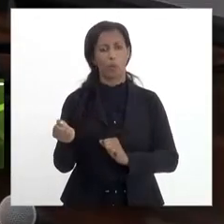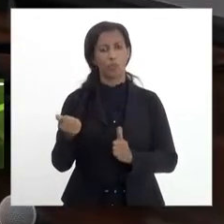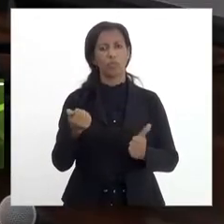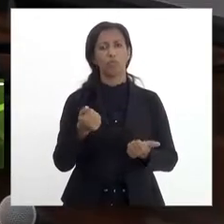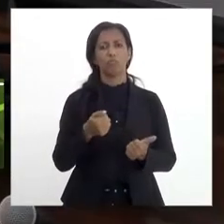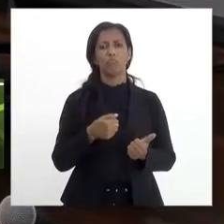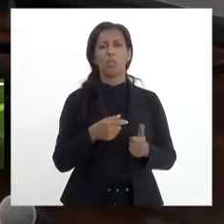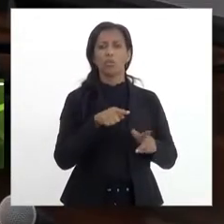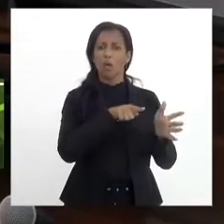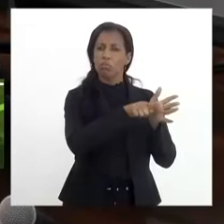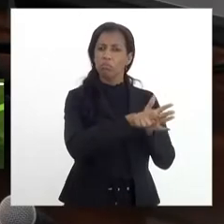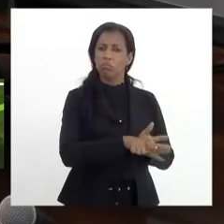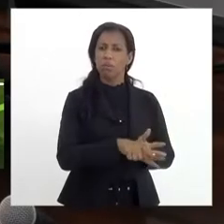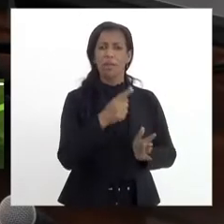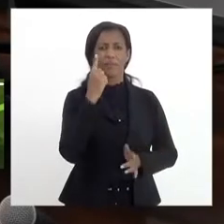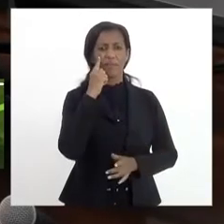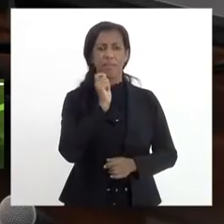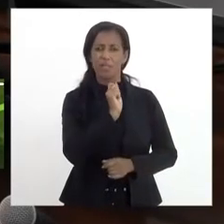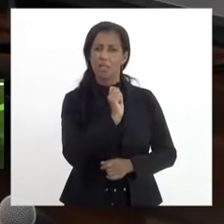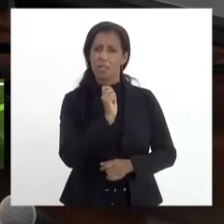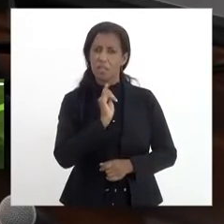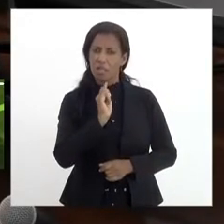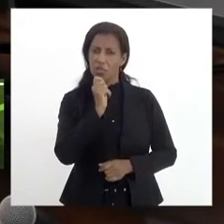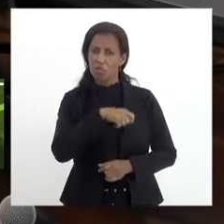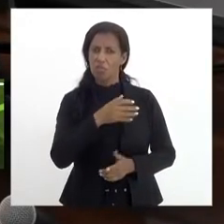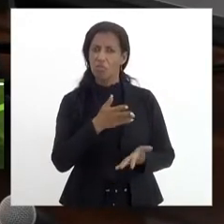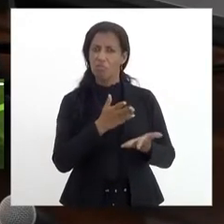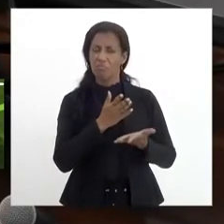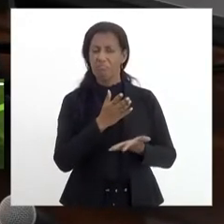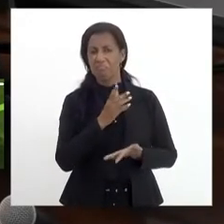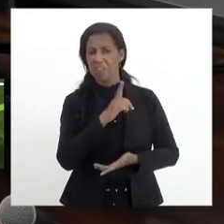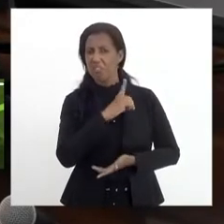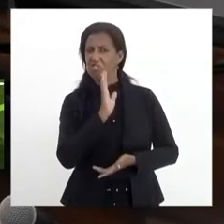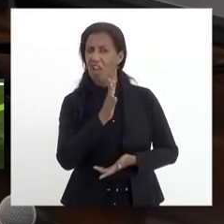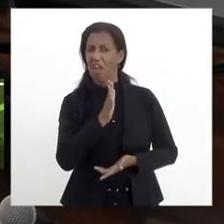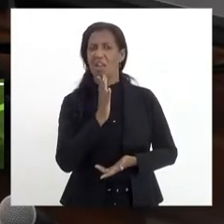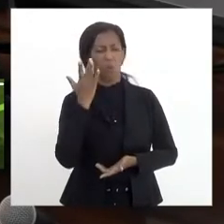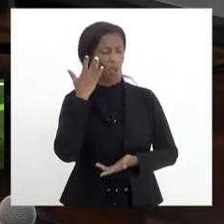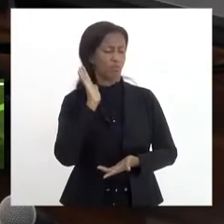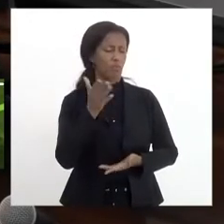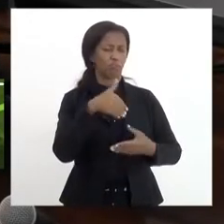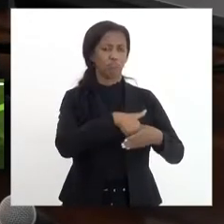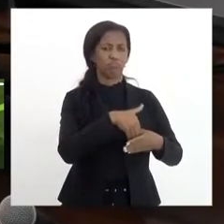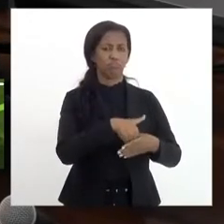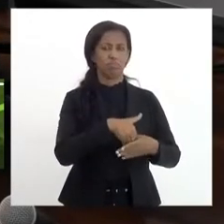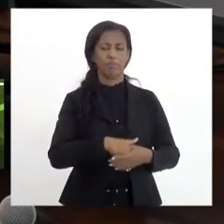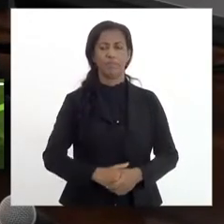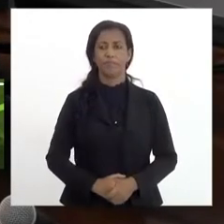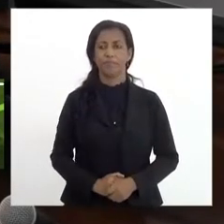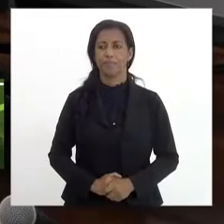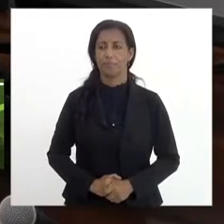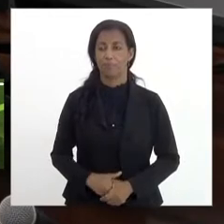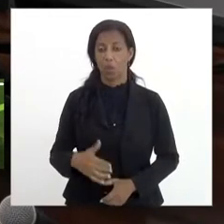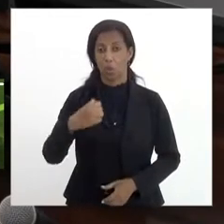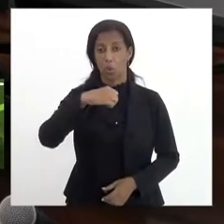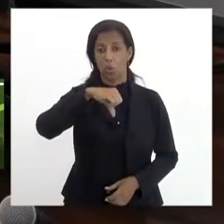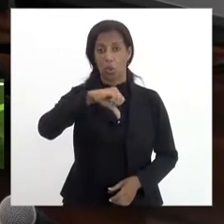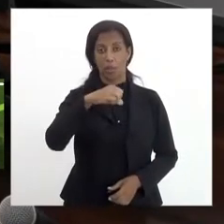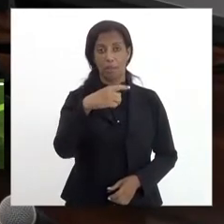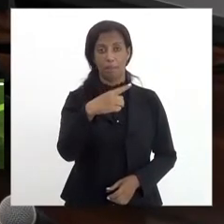se já existe. O Luciano está ouvindo aqui, já pode levantar isso. 8. Com certeza isso foi votado. Ok, vistas, deputado Mink. 9. Projeto de